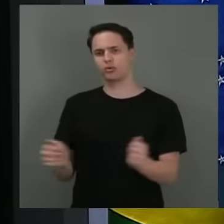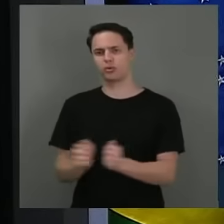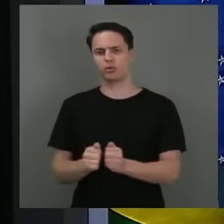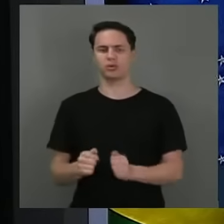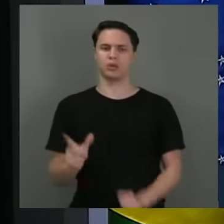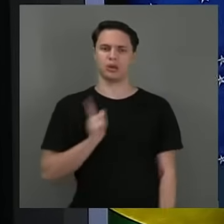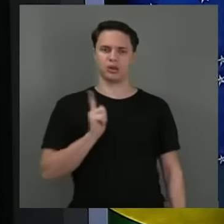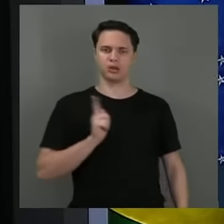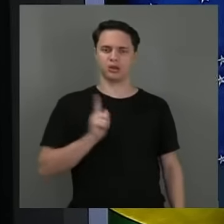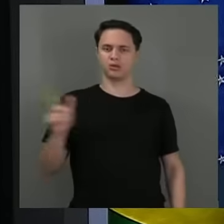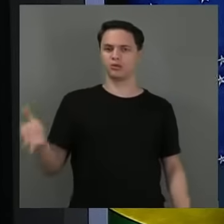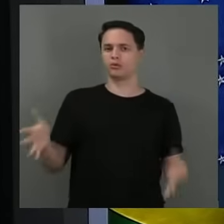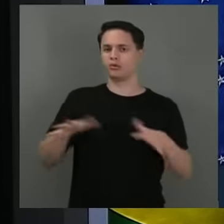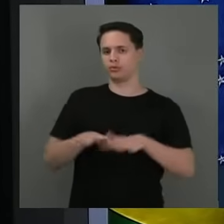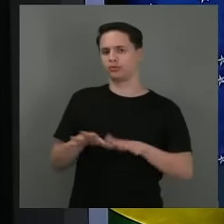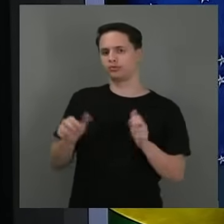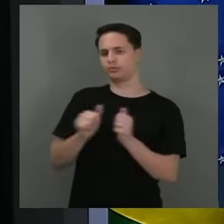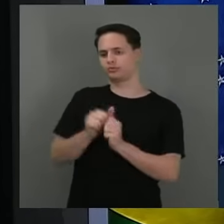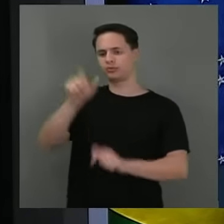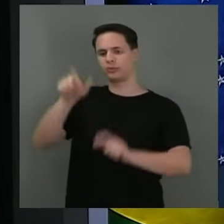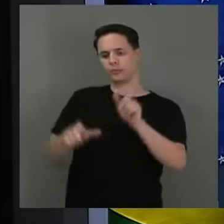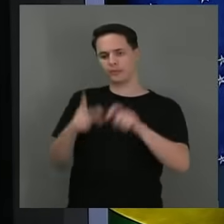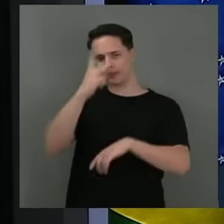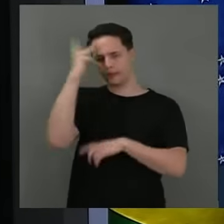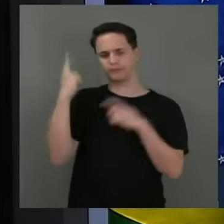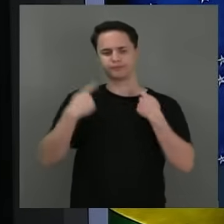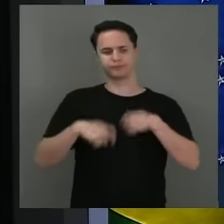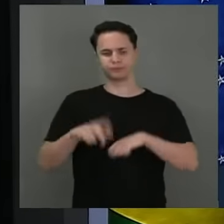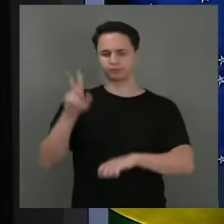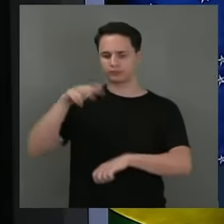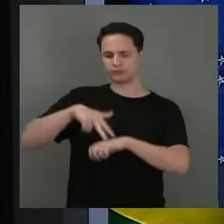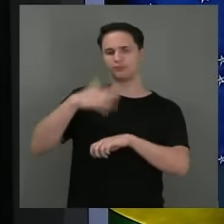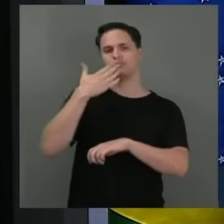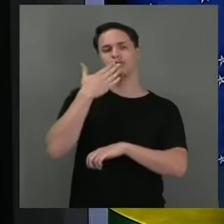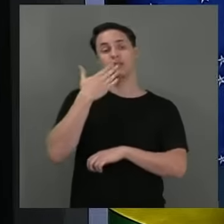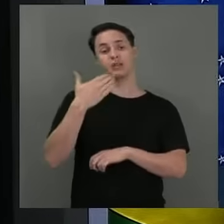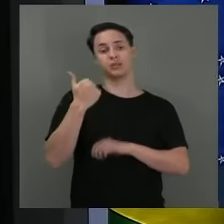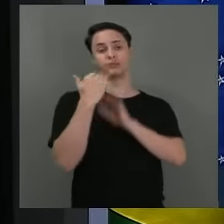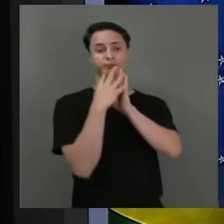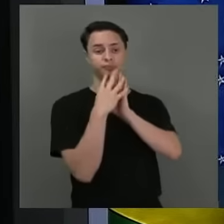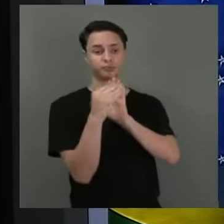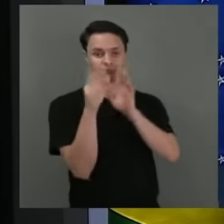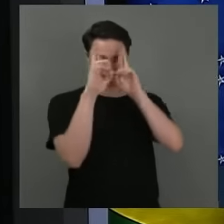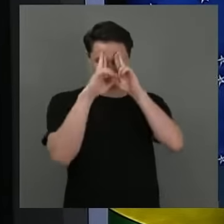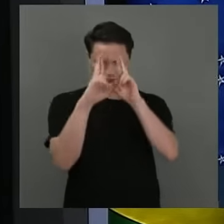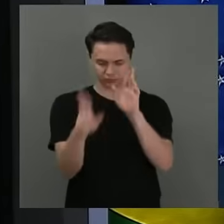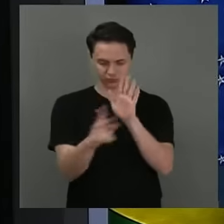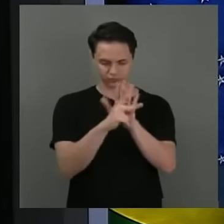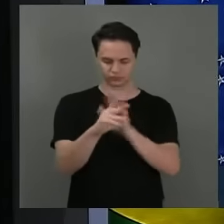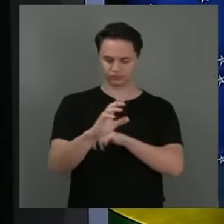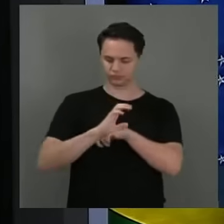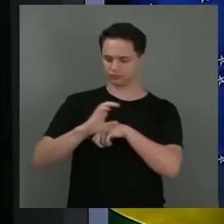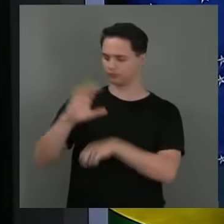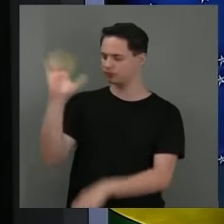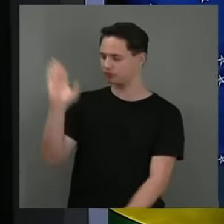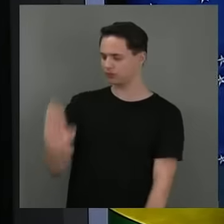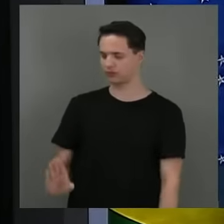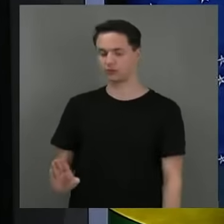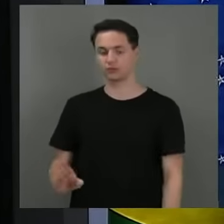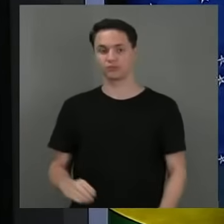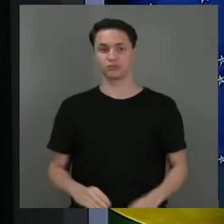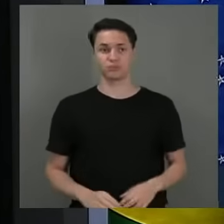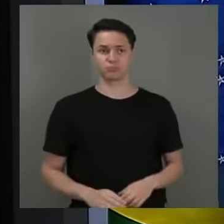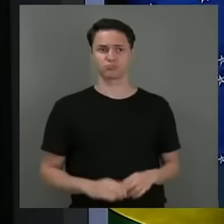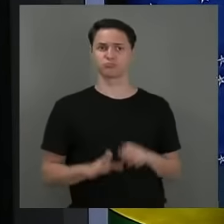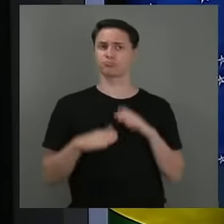manifestada justamente por aqueles que deveriam dar o melhor exemplo de respeito à Constituição brasileira.